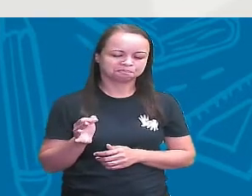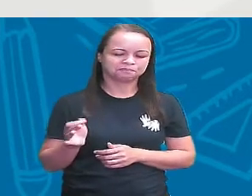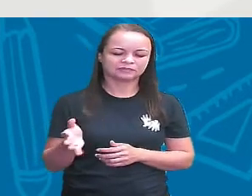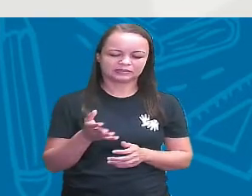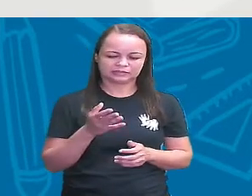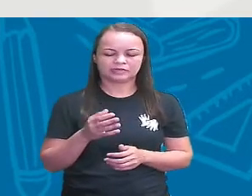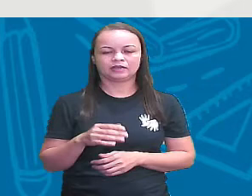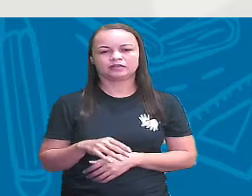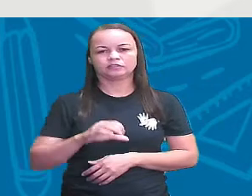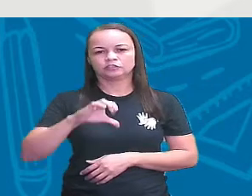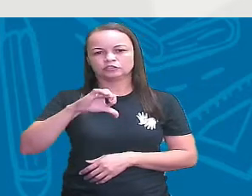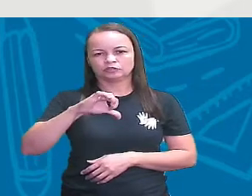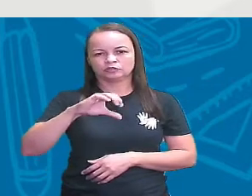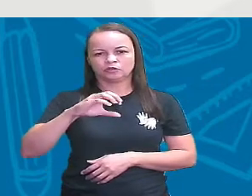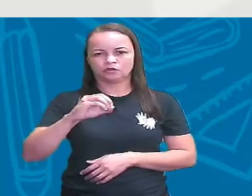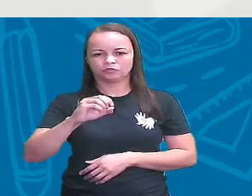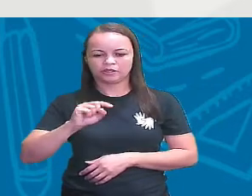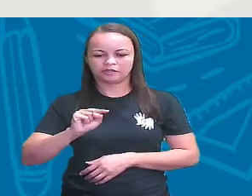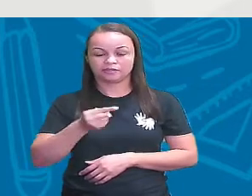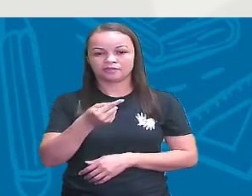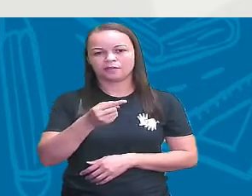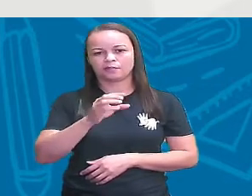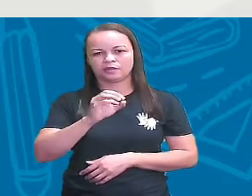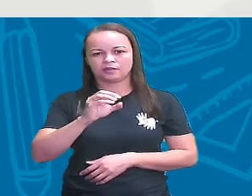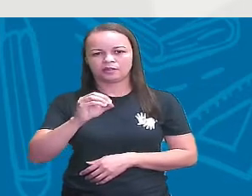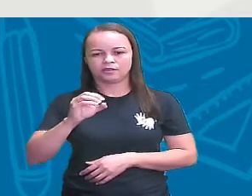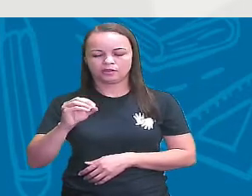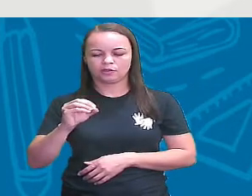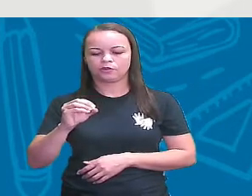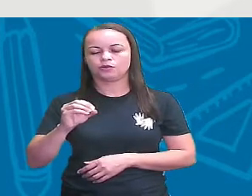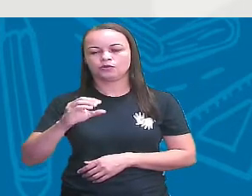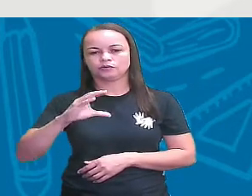exatamente, olha aí, 90 mil